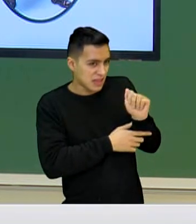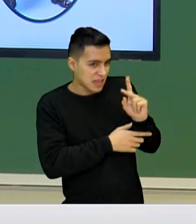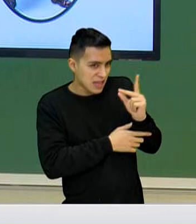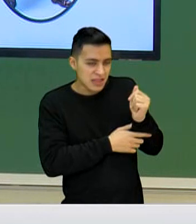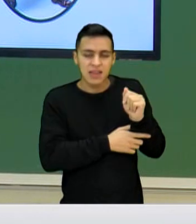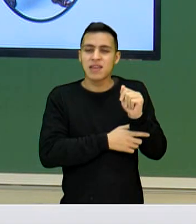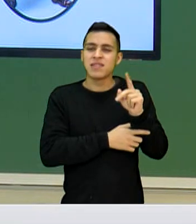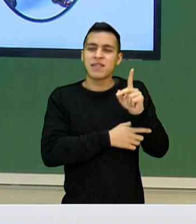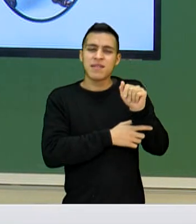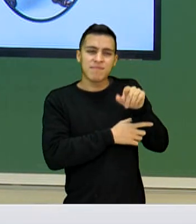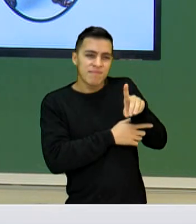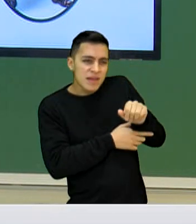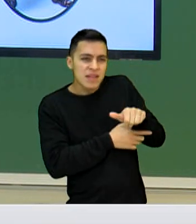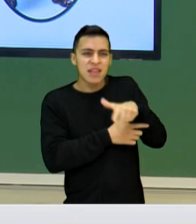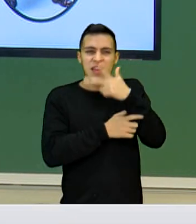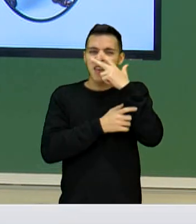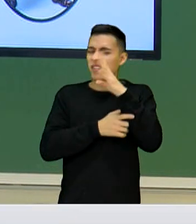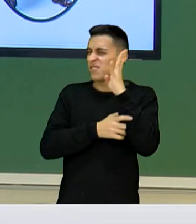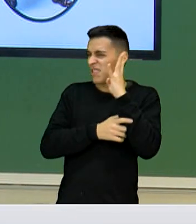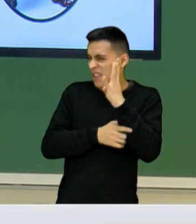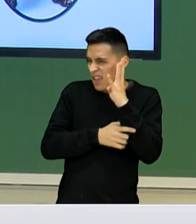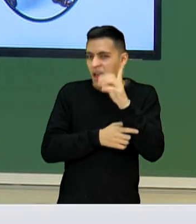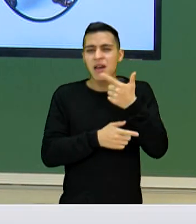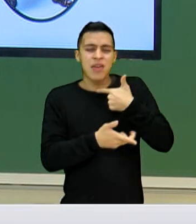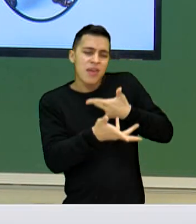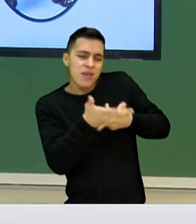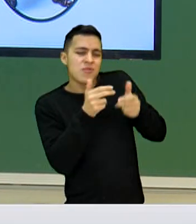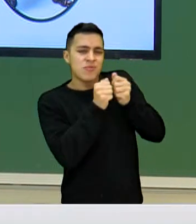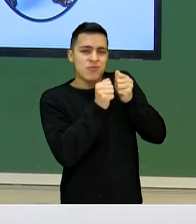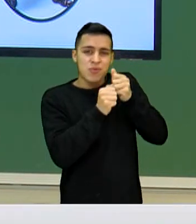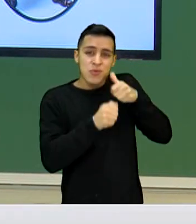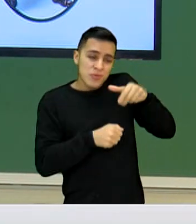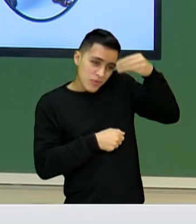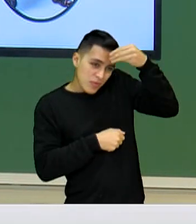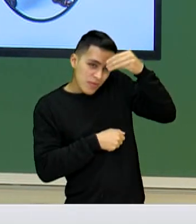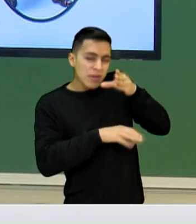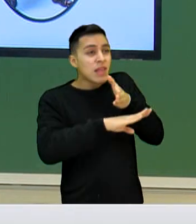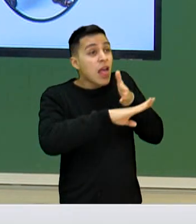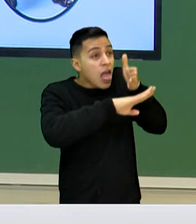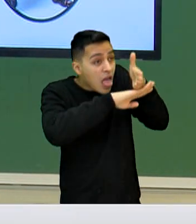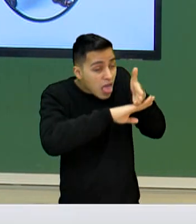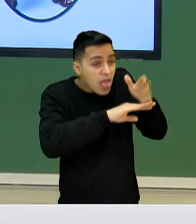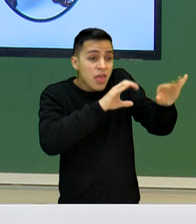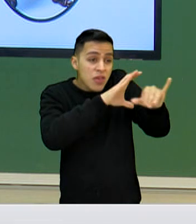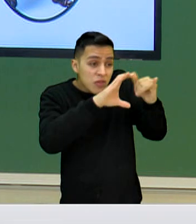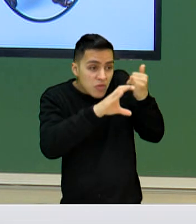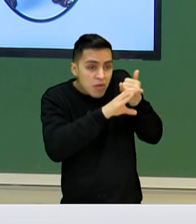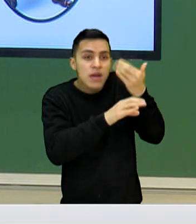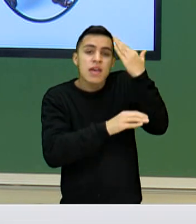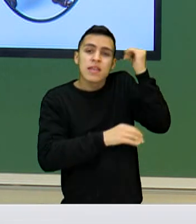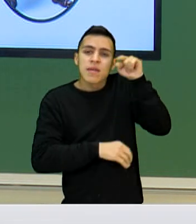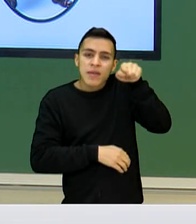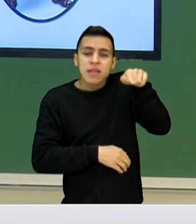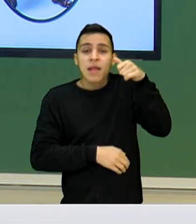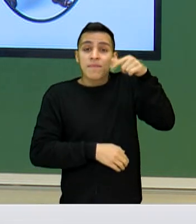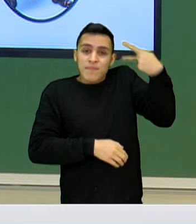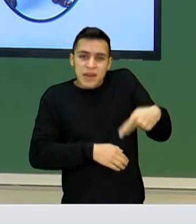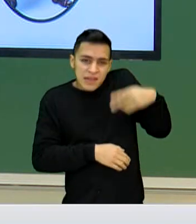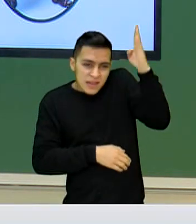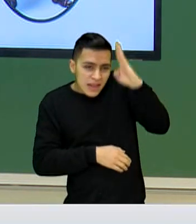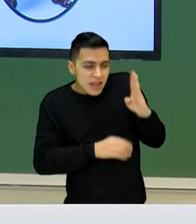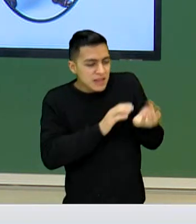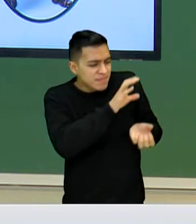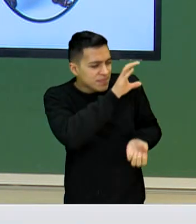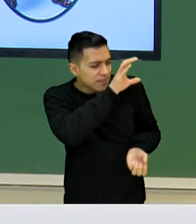achei legal, eu entrei até junto com a minha sobrinha, entrei no canal dela, fiquei sabendo que ela é brasileira, né? Então toda a